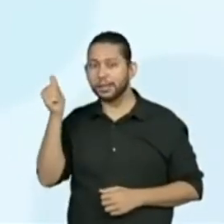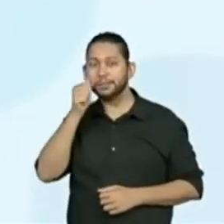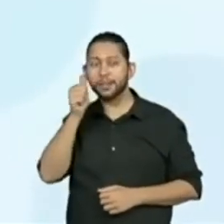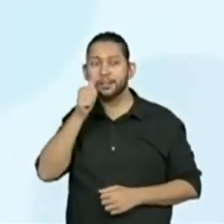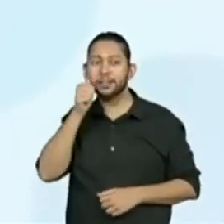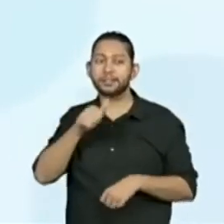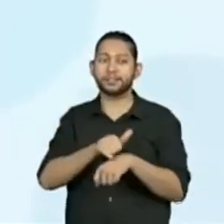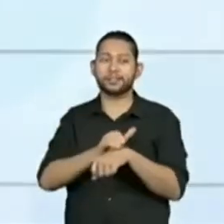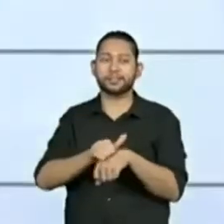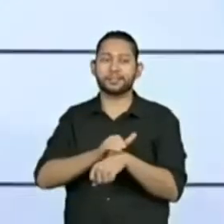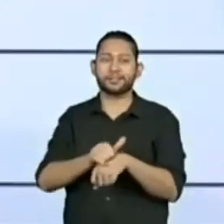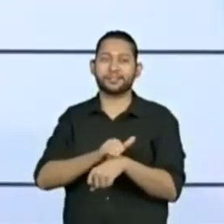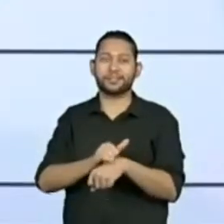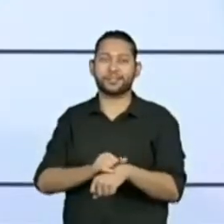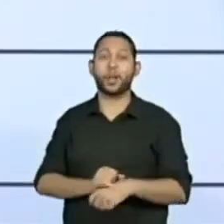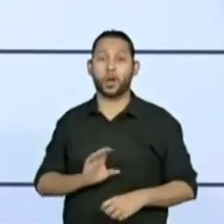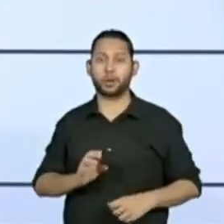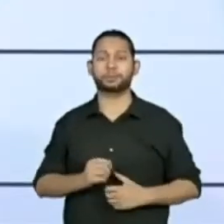decompor.